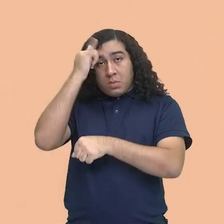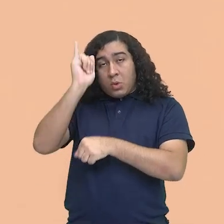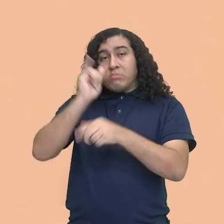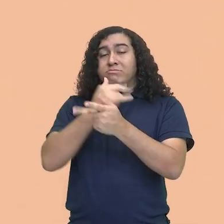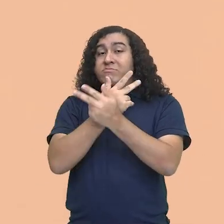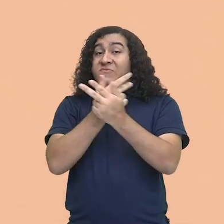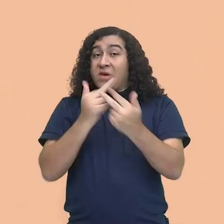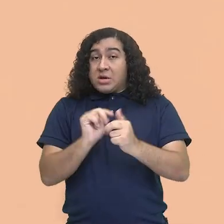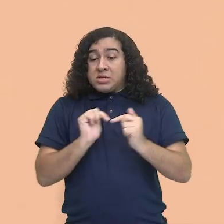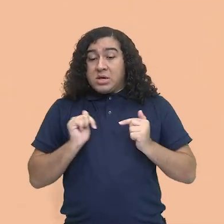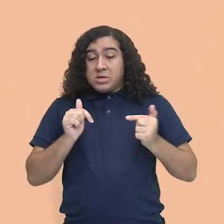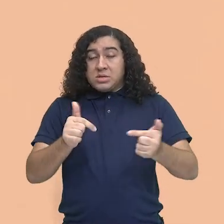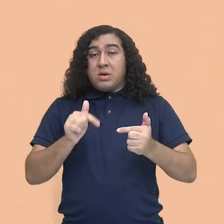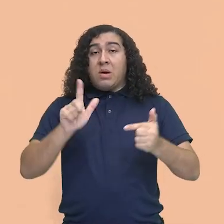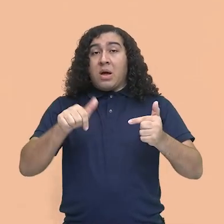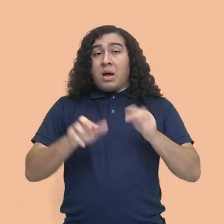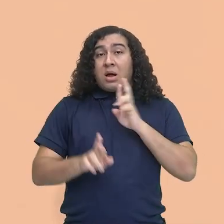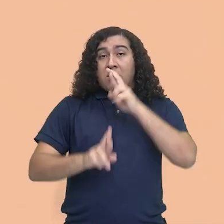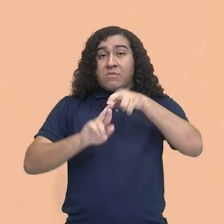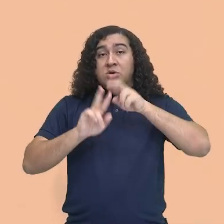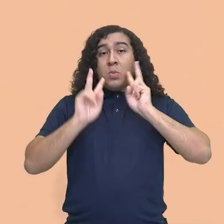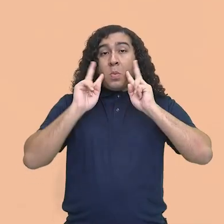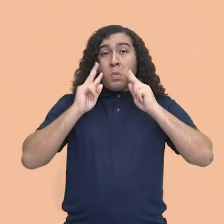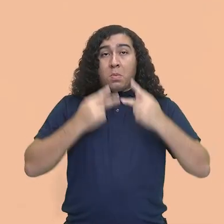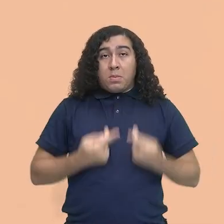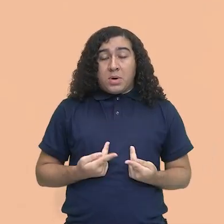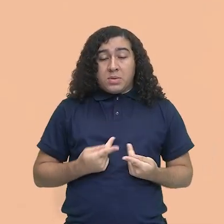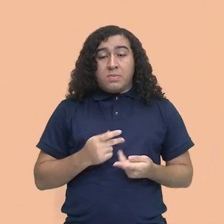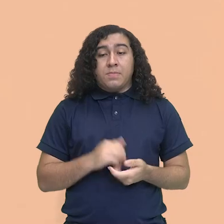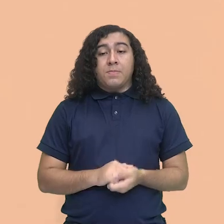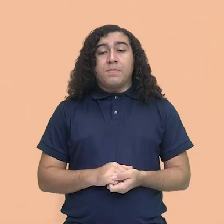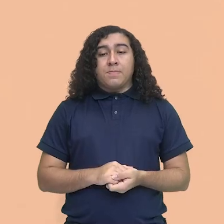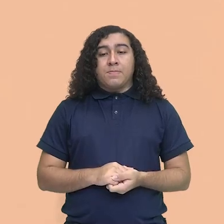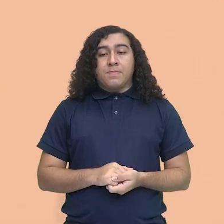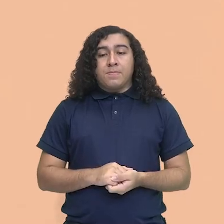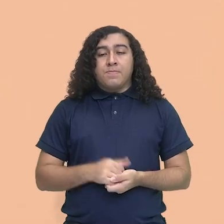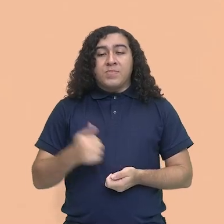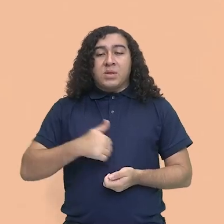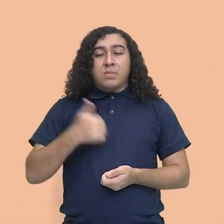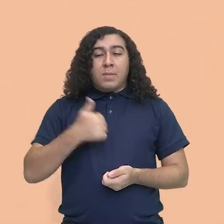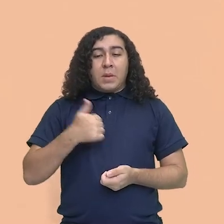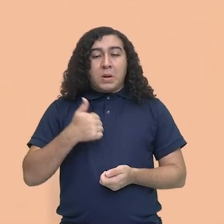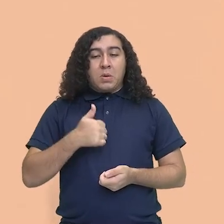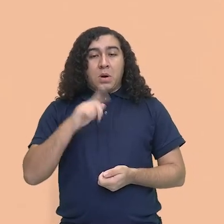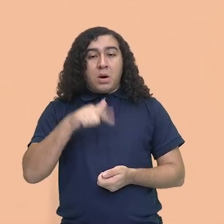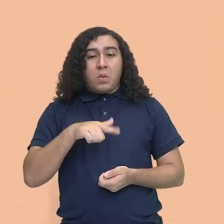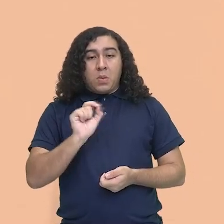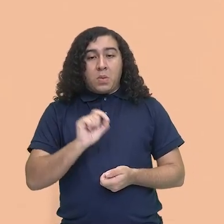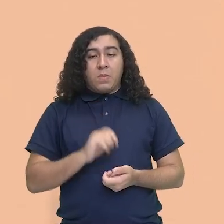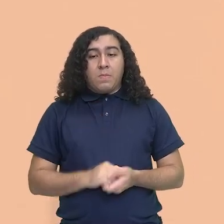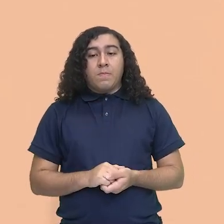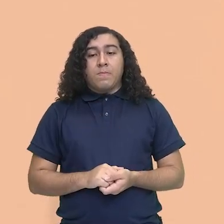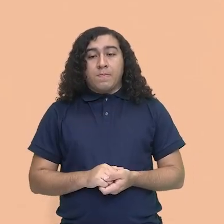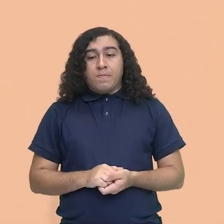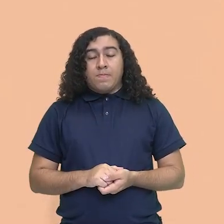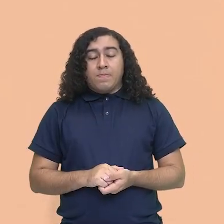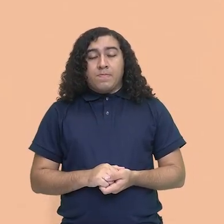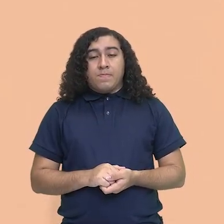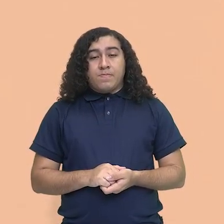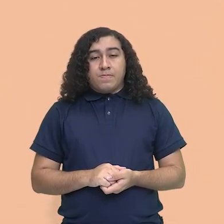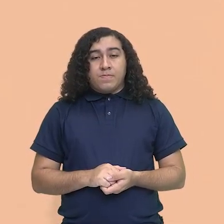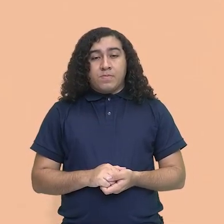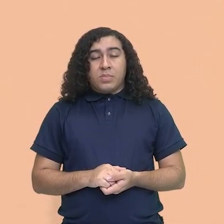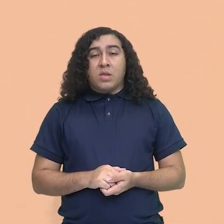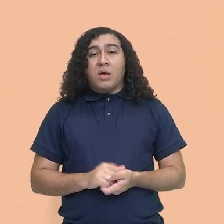à ação do homem. E aí nós temos o primeiro, para comentar com vocês, o efeito estufa. O